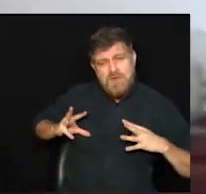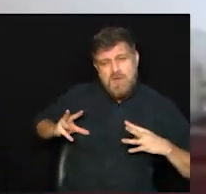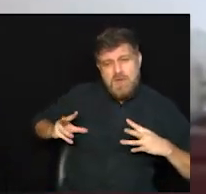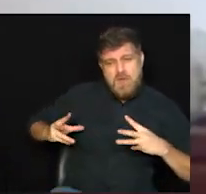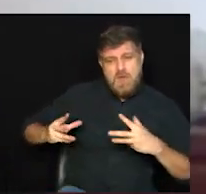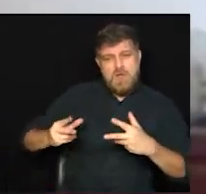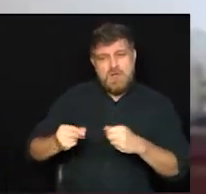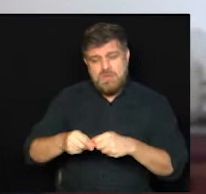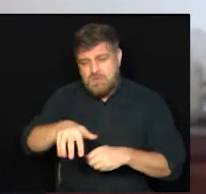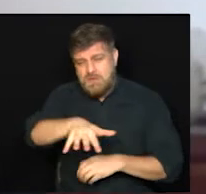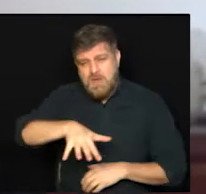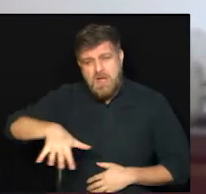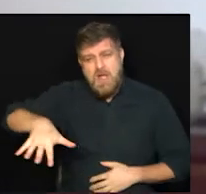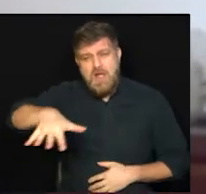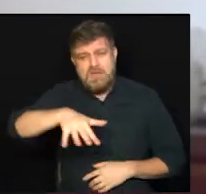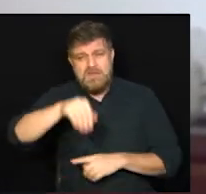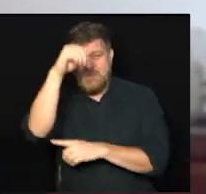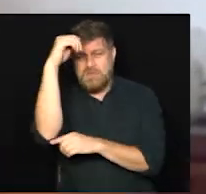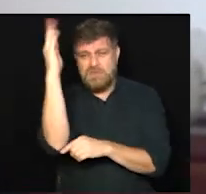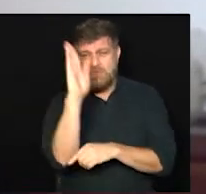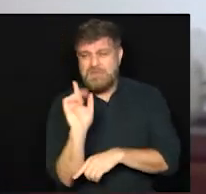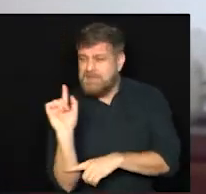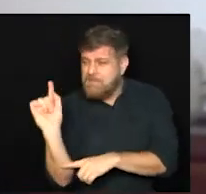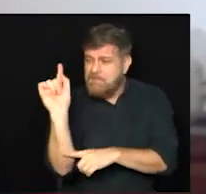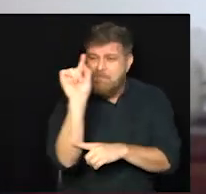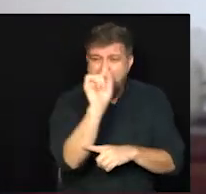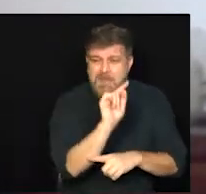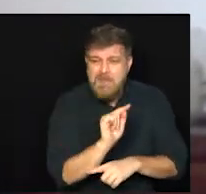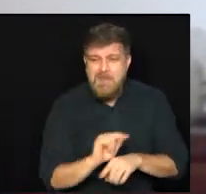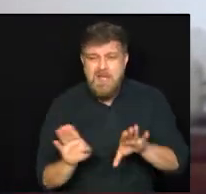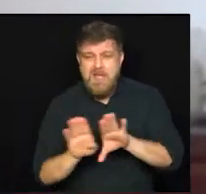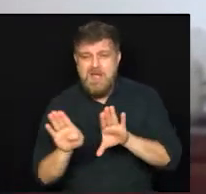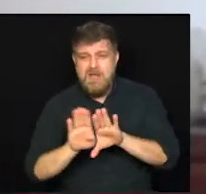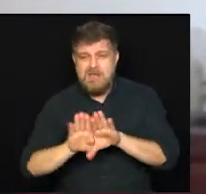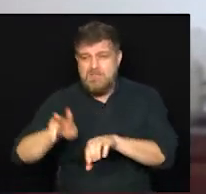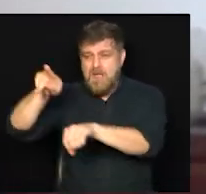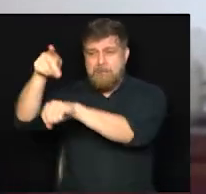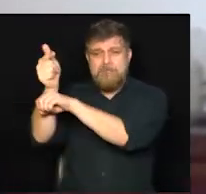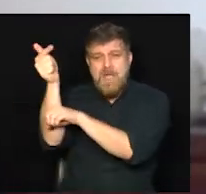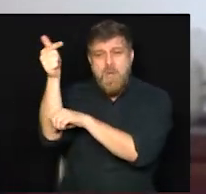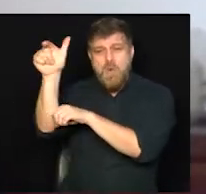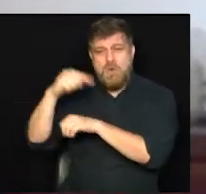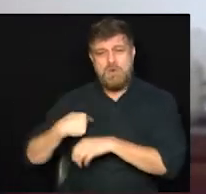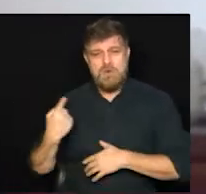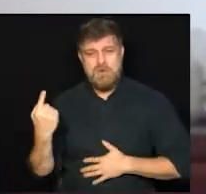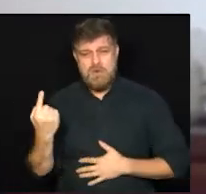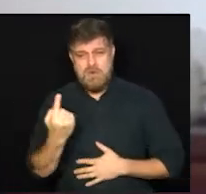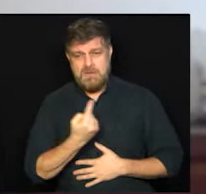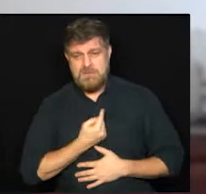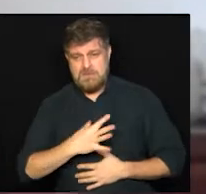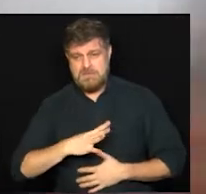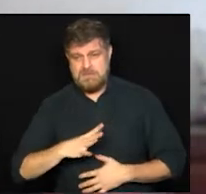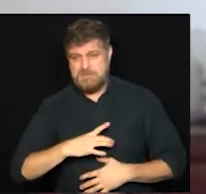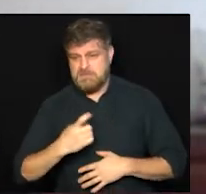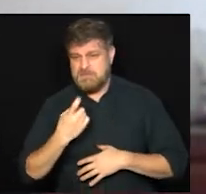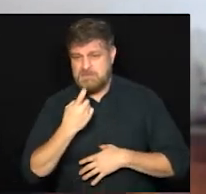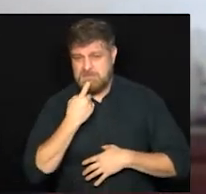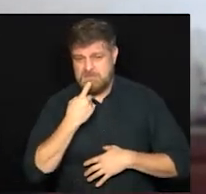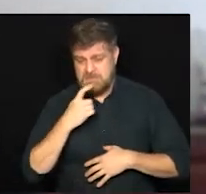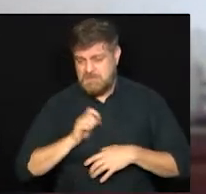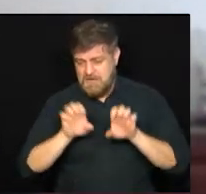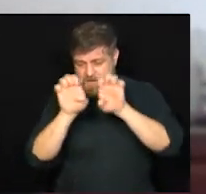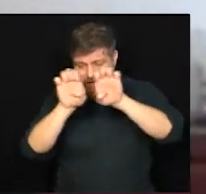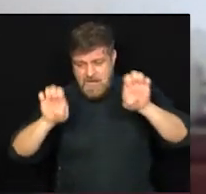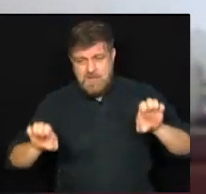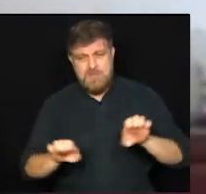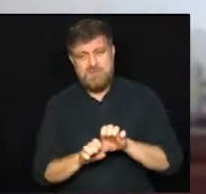o território nacional e, inclusive, internacional. Nós, Campinas, pela sua infraestrutura,